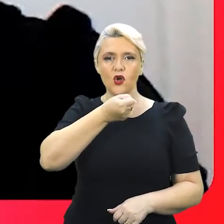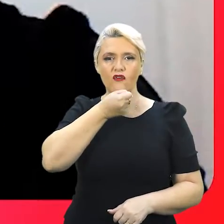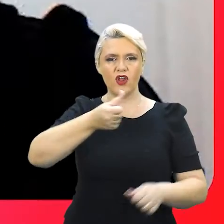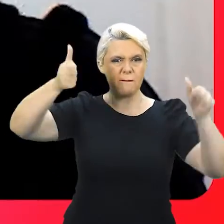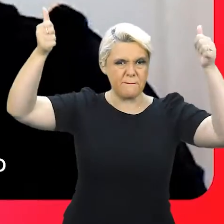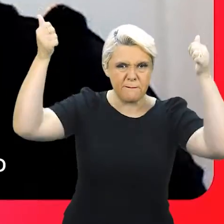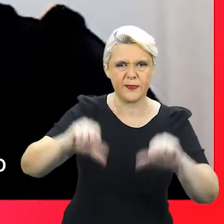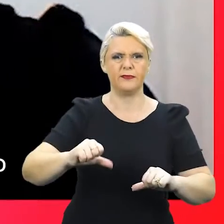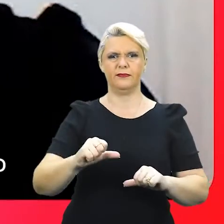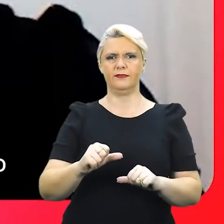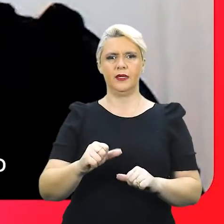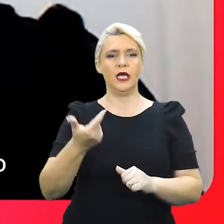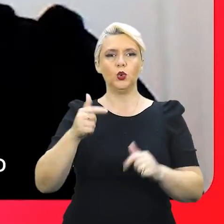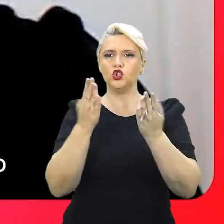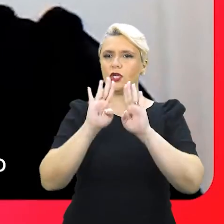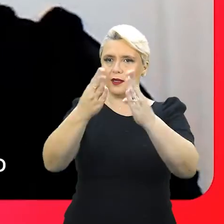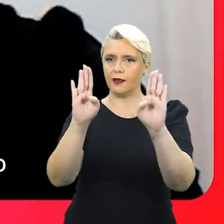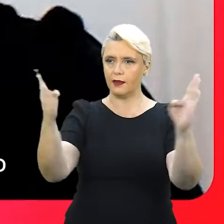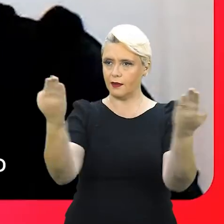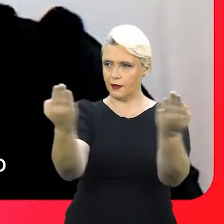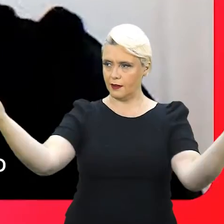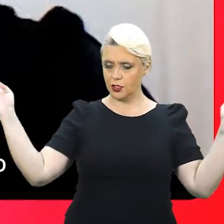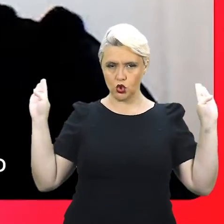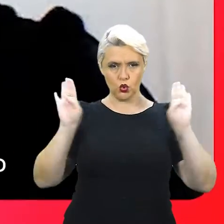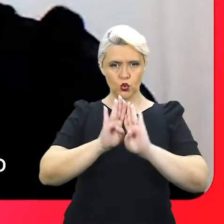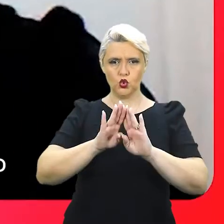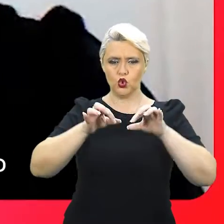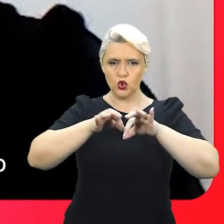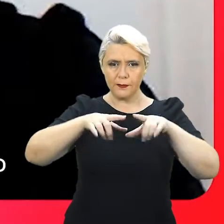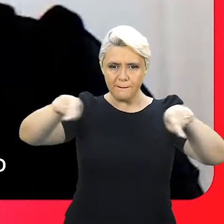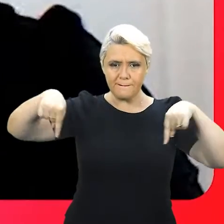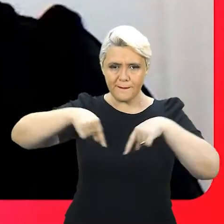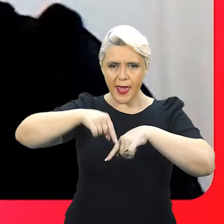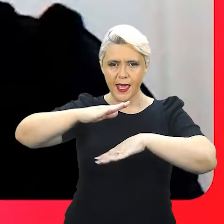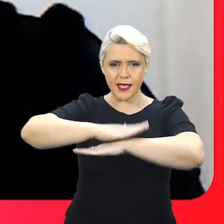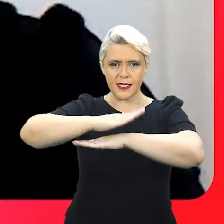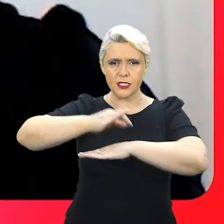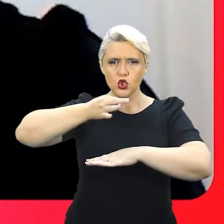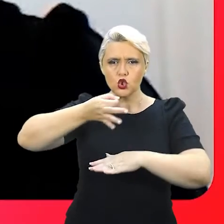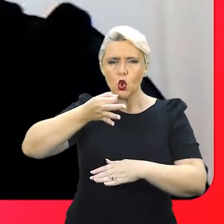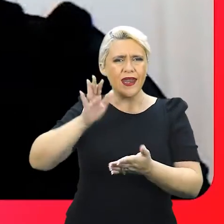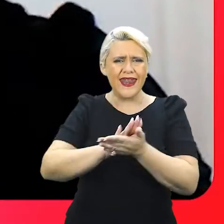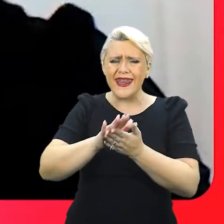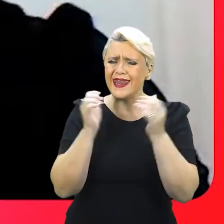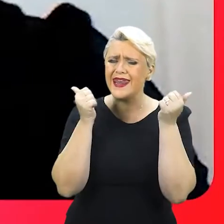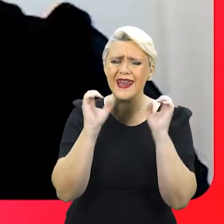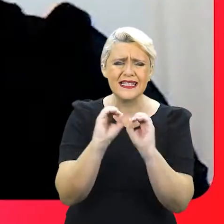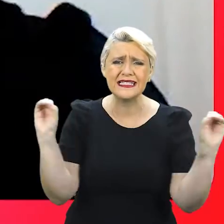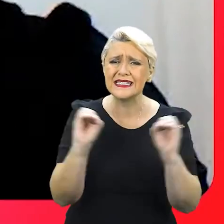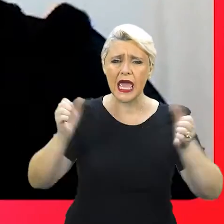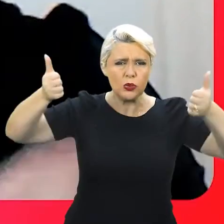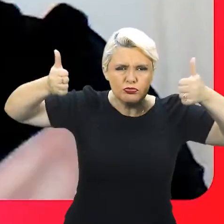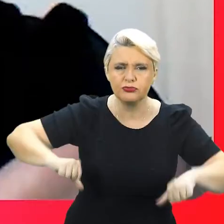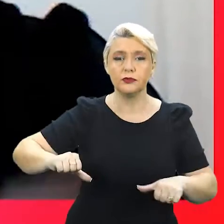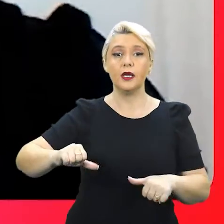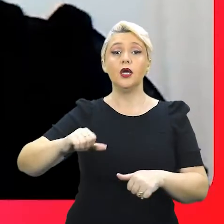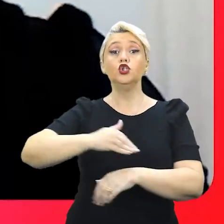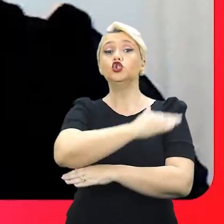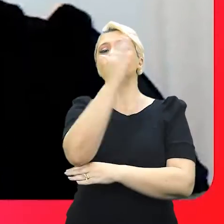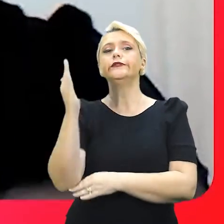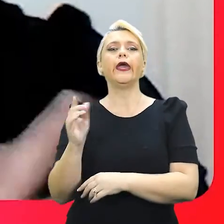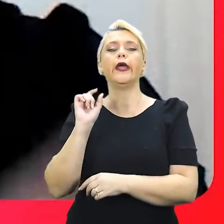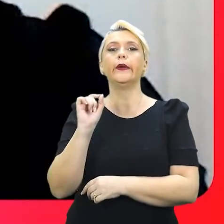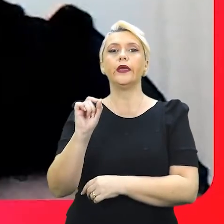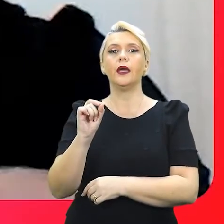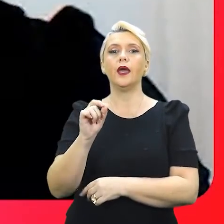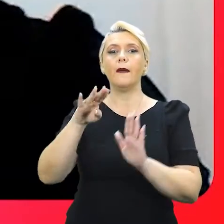péssimo, não tinha estúdio, não tinha mesa de áudio decente, não tinha nada. A rádio era o dia inteiro programa